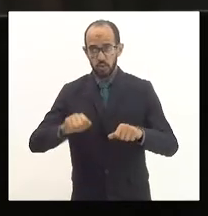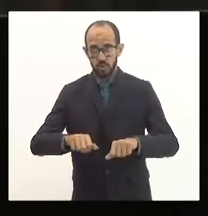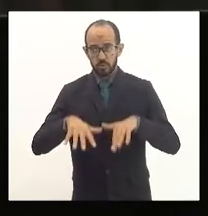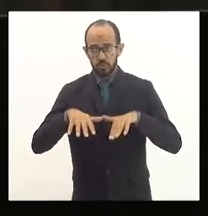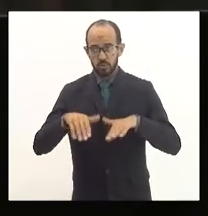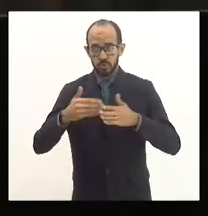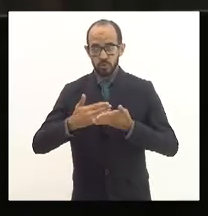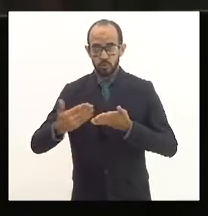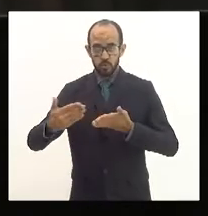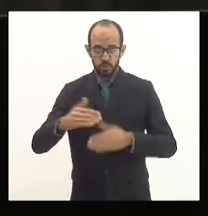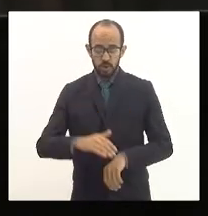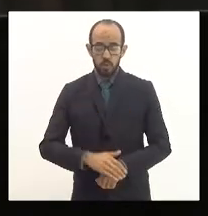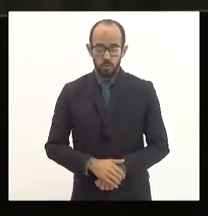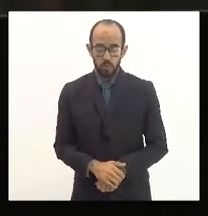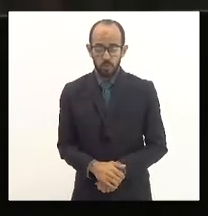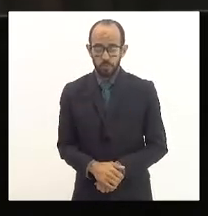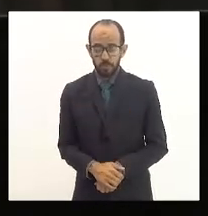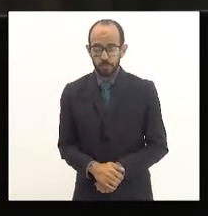inicial